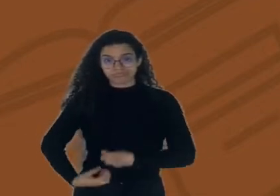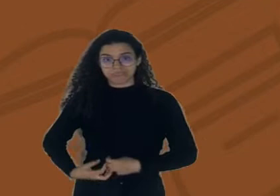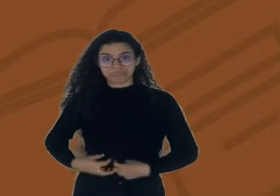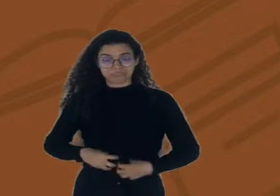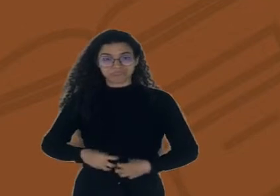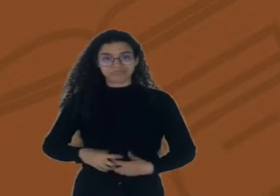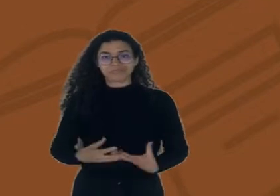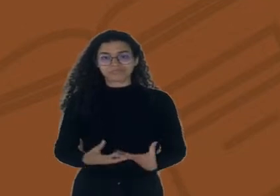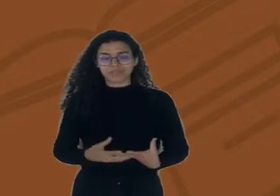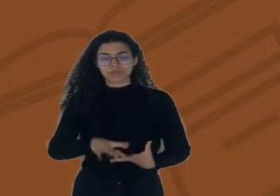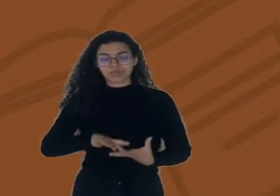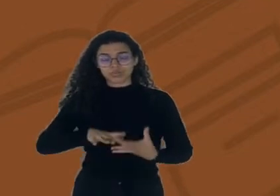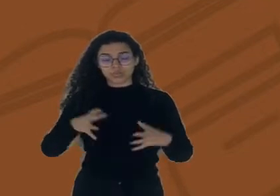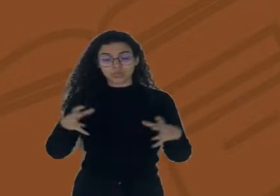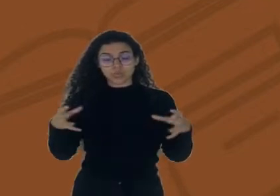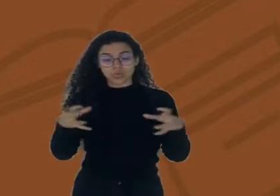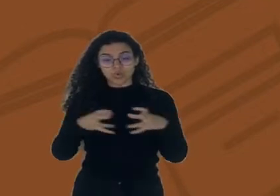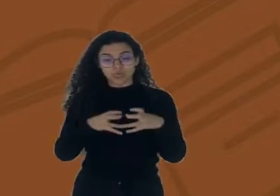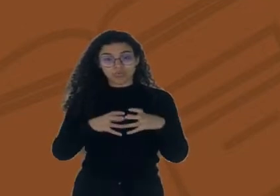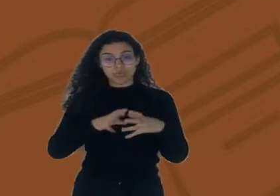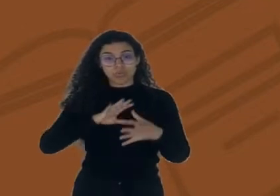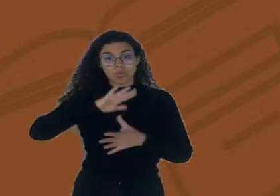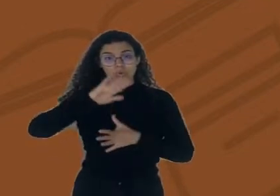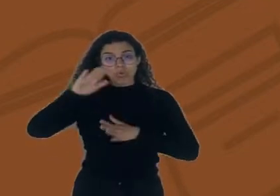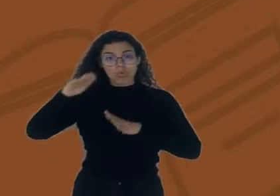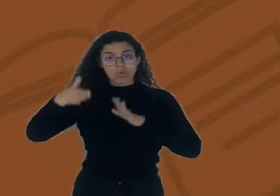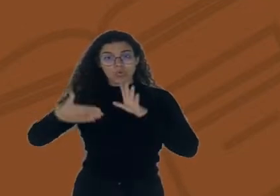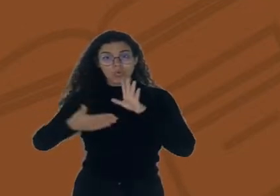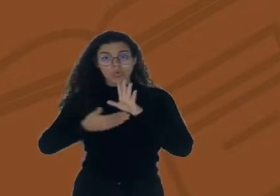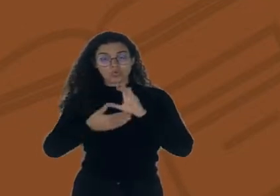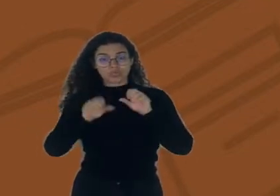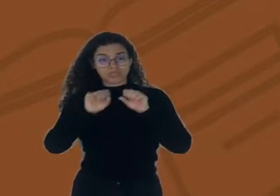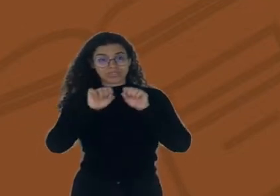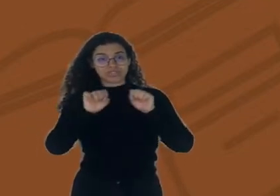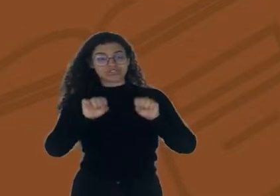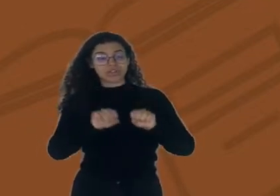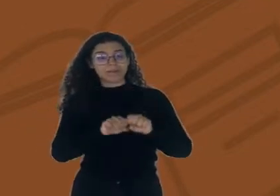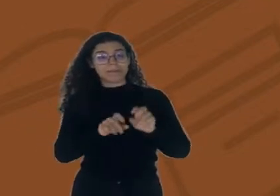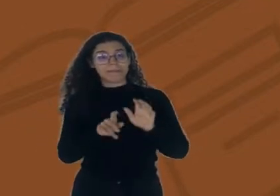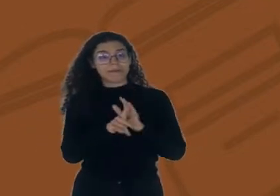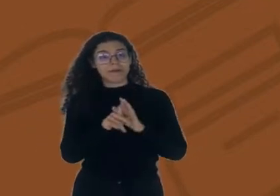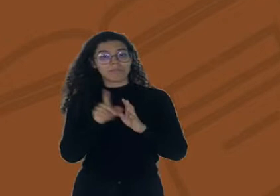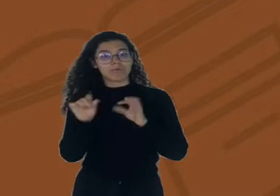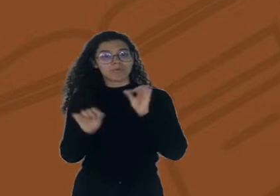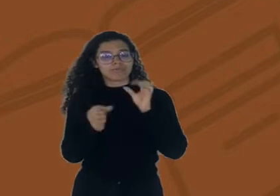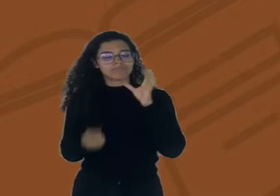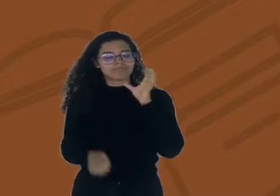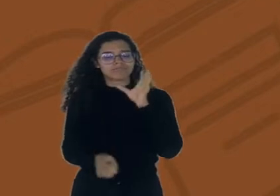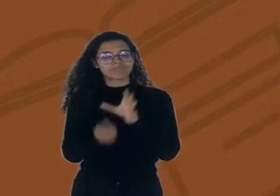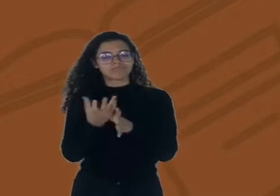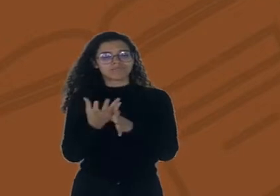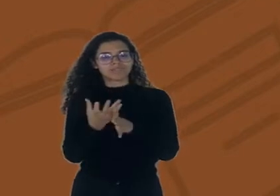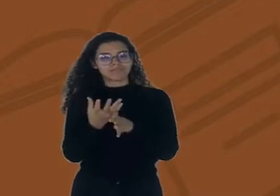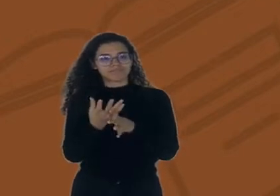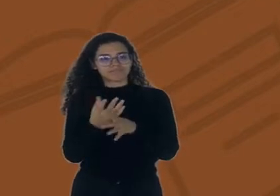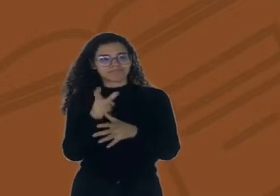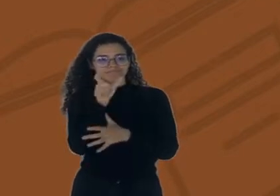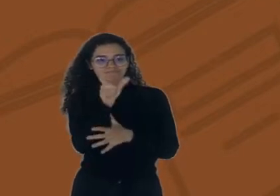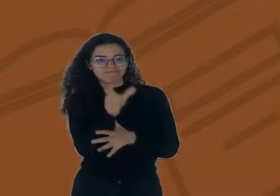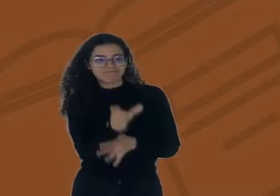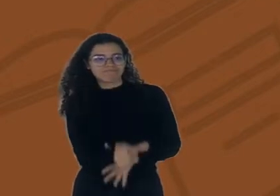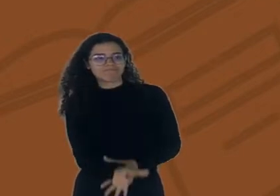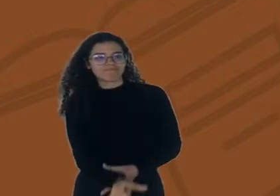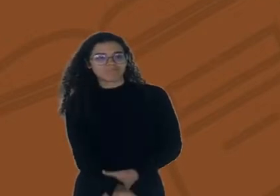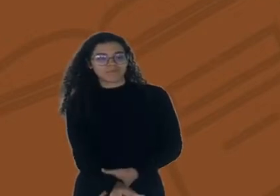de todos os sistemas ou de todos os aparelhos forma o organismo vivo. Muito bem.